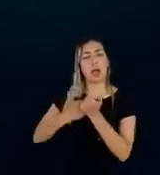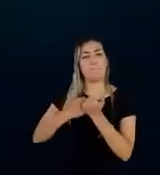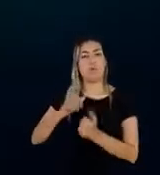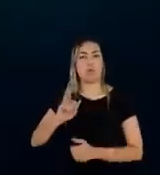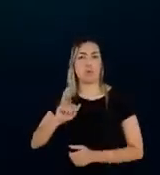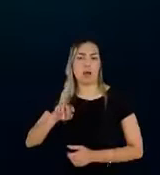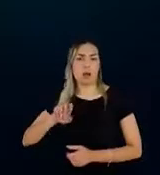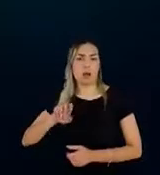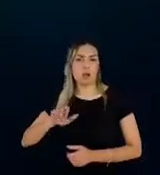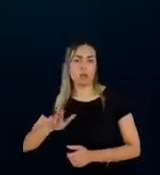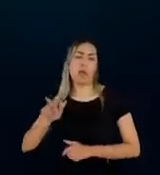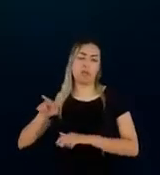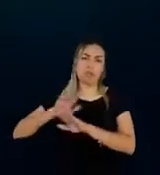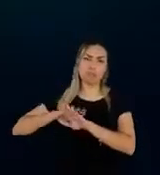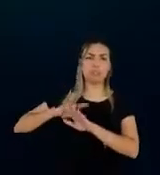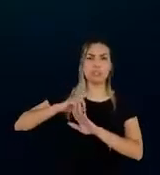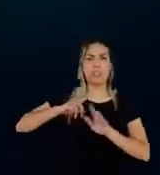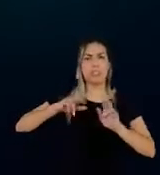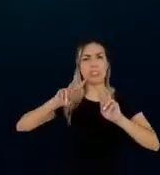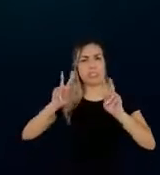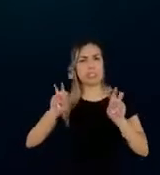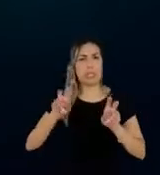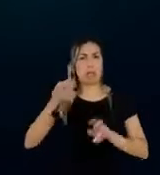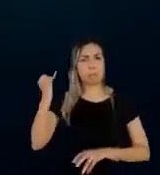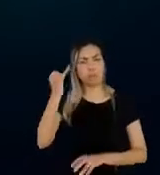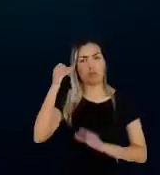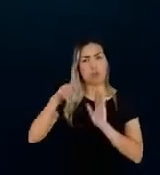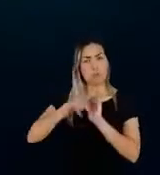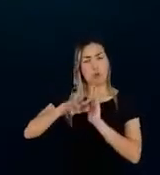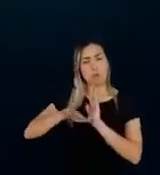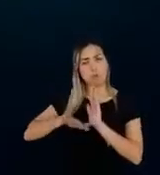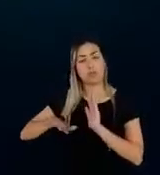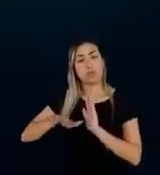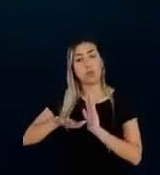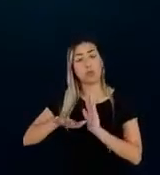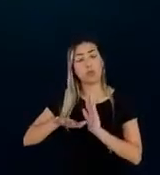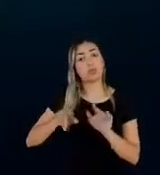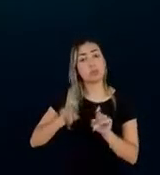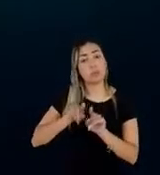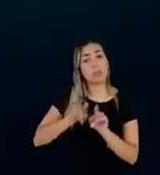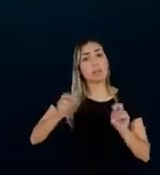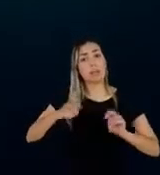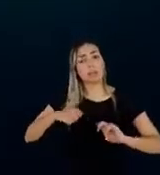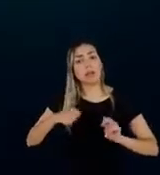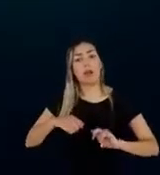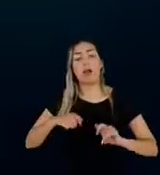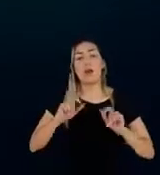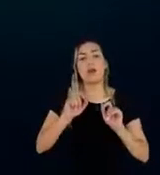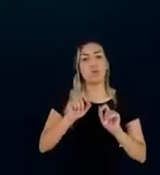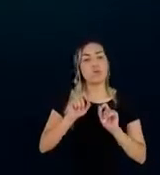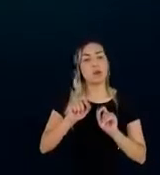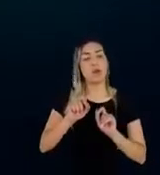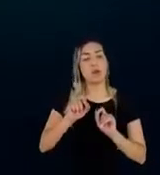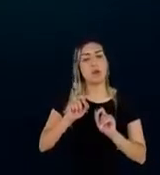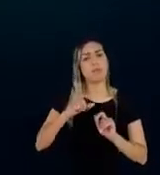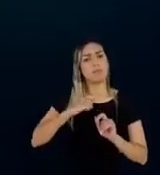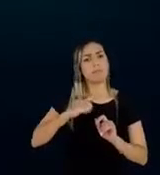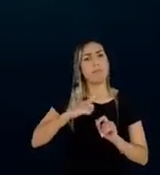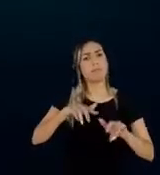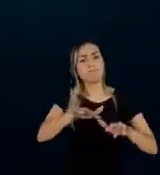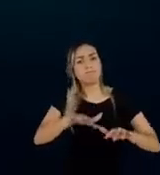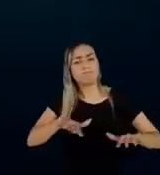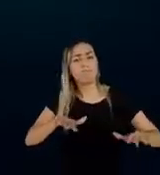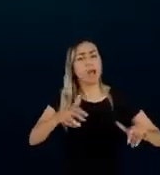de temas relevantes do setor, e trazemos também a possibilidade de apoio a toda essa estrutura com